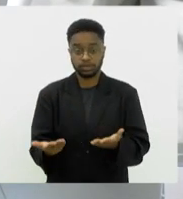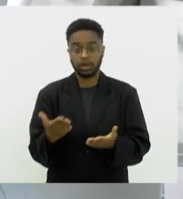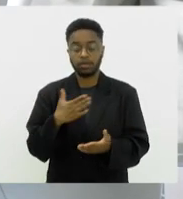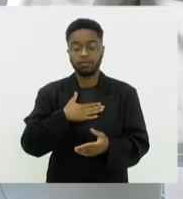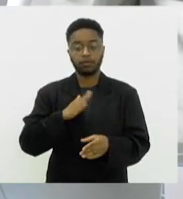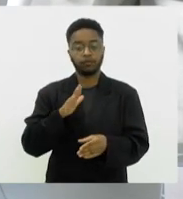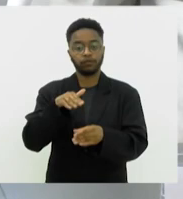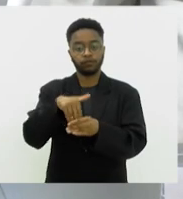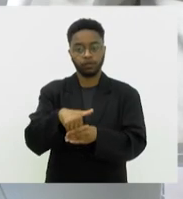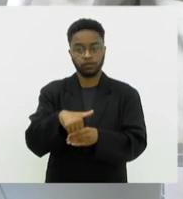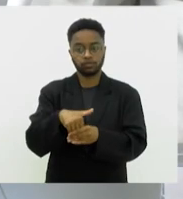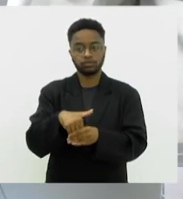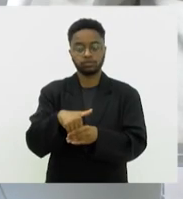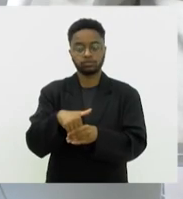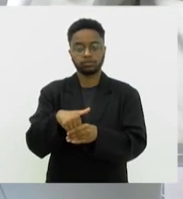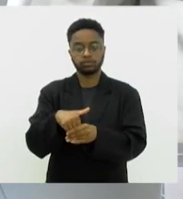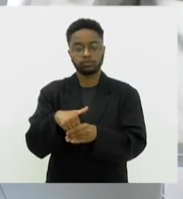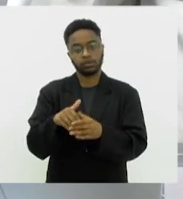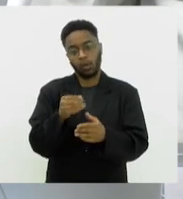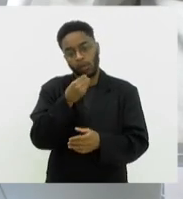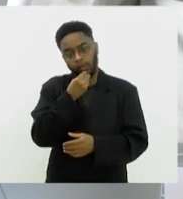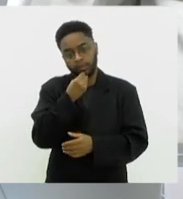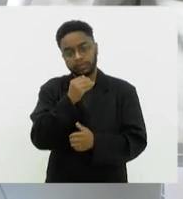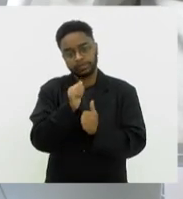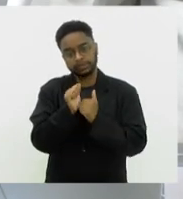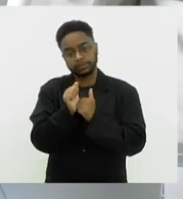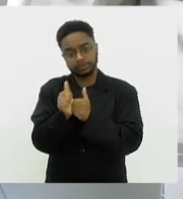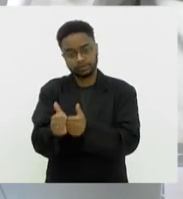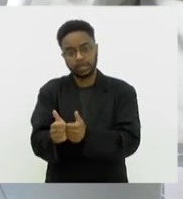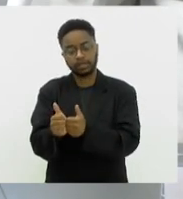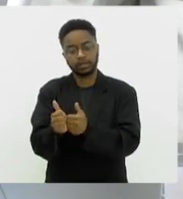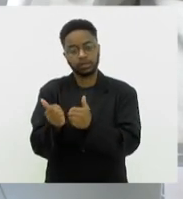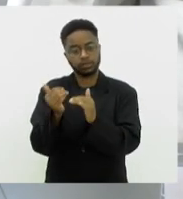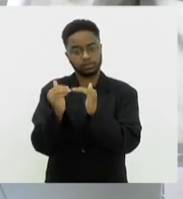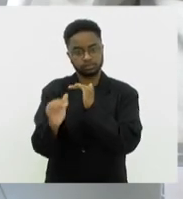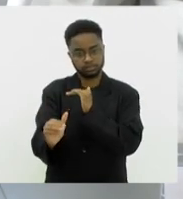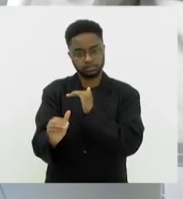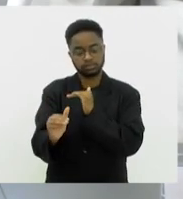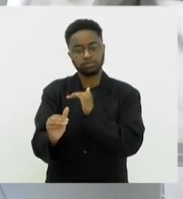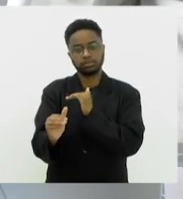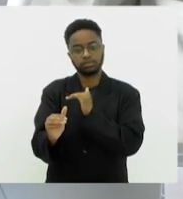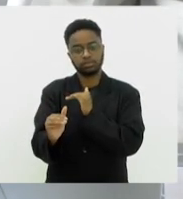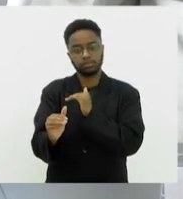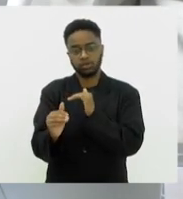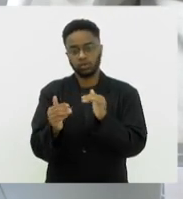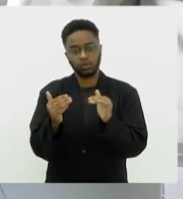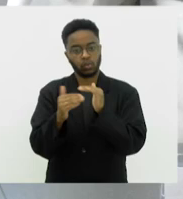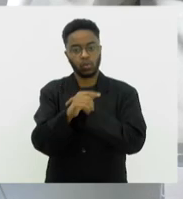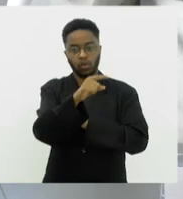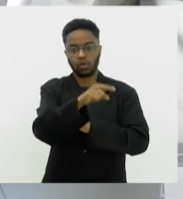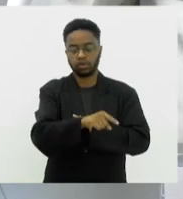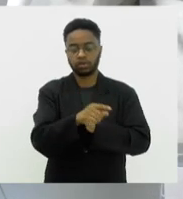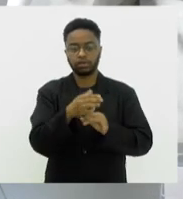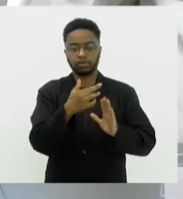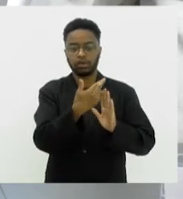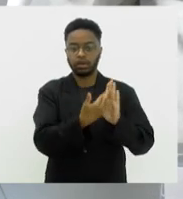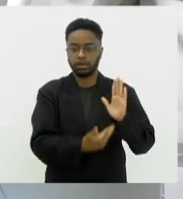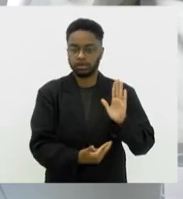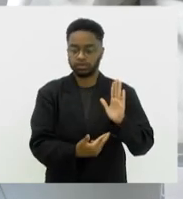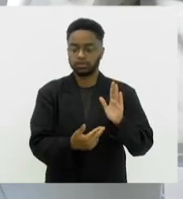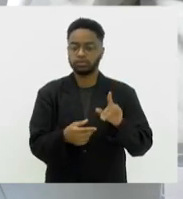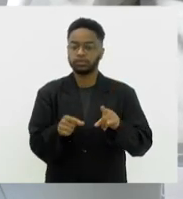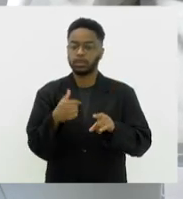meu voto é evidentemente o voto divergente ao voto do relator voto divergente que